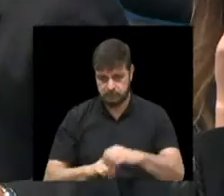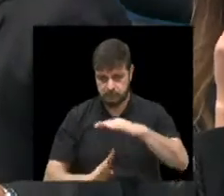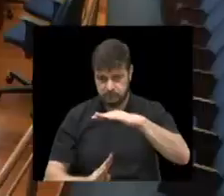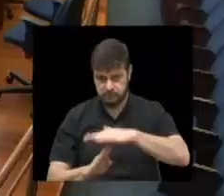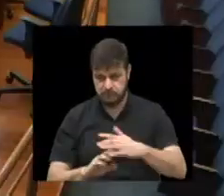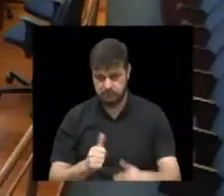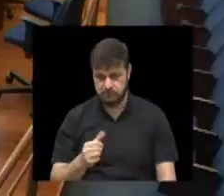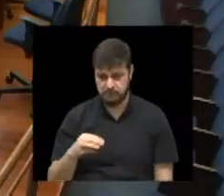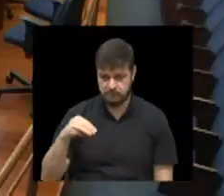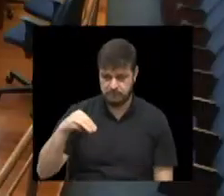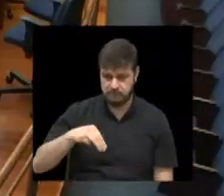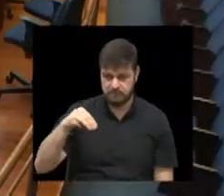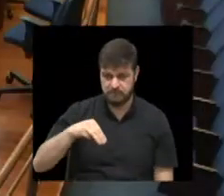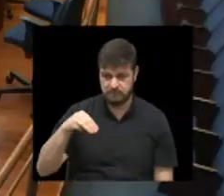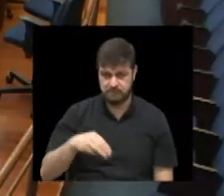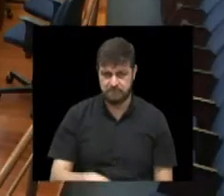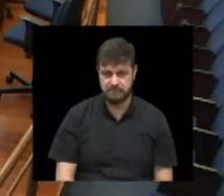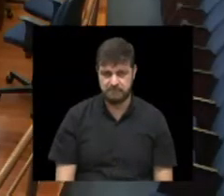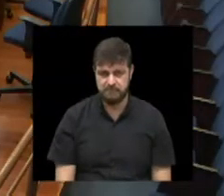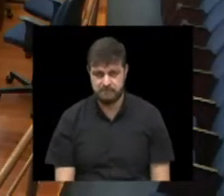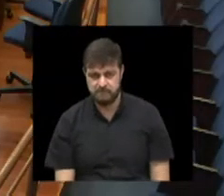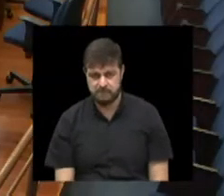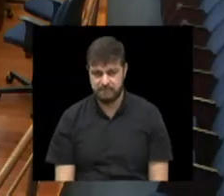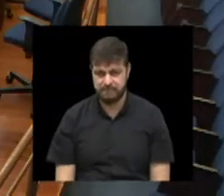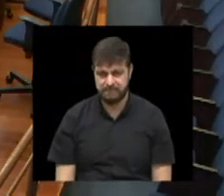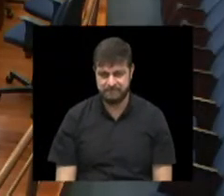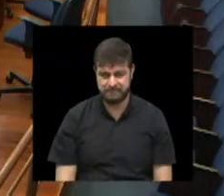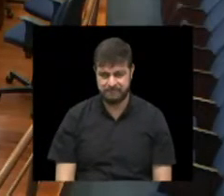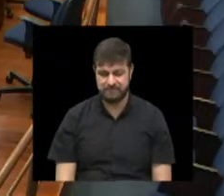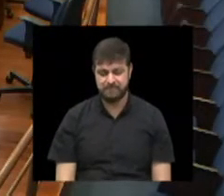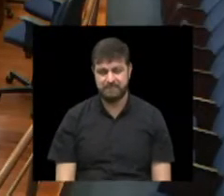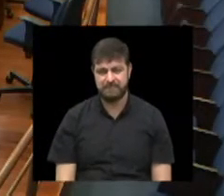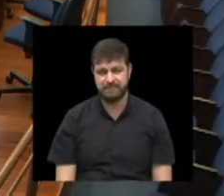vereador, pela liderança do PR.